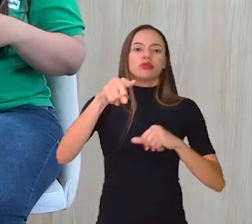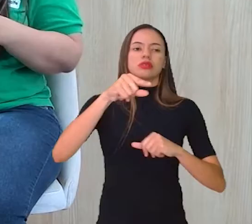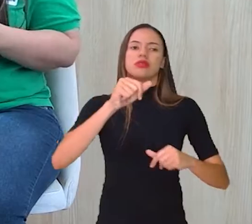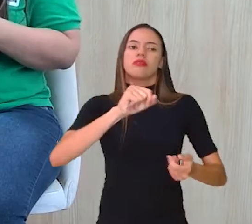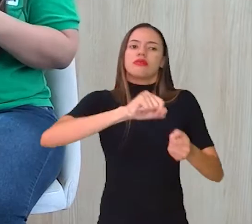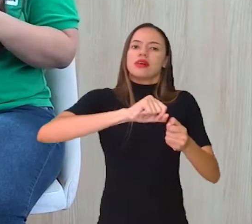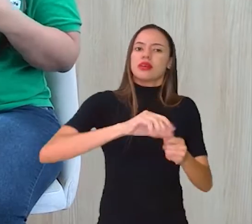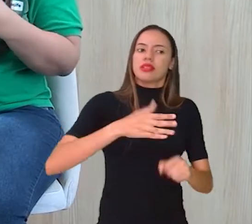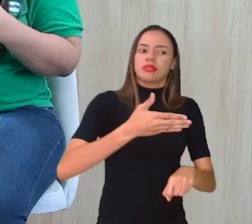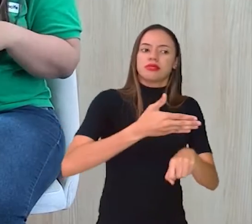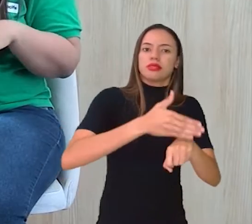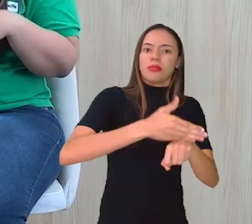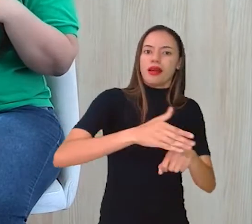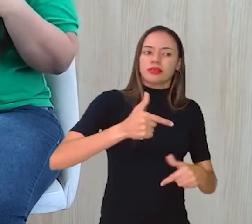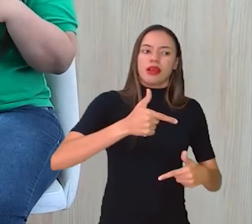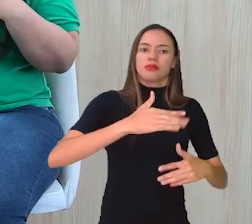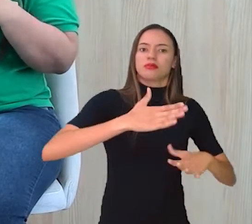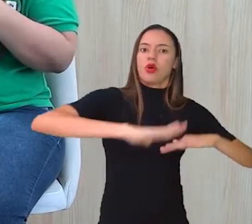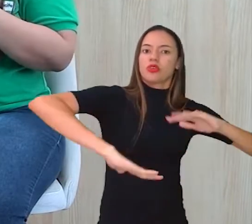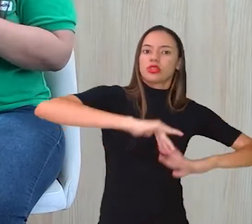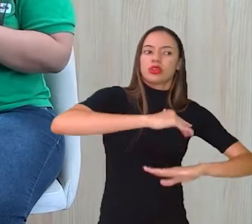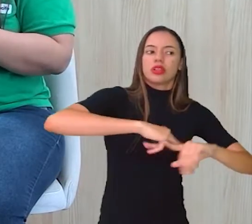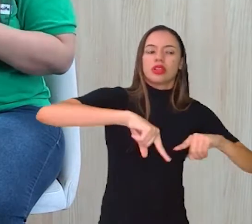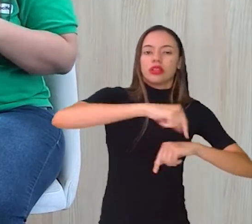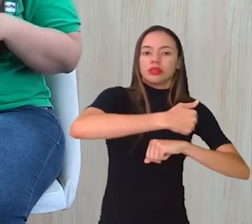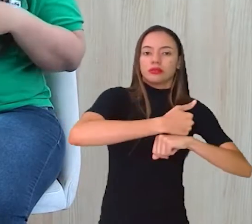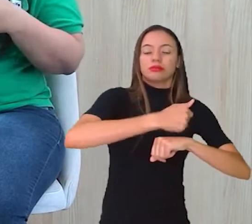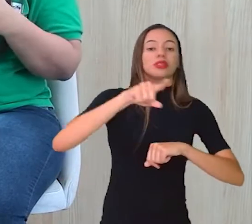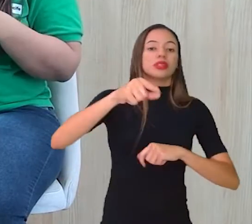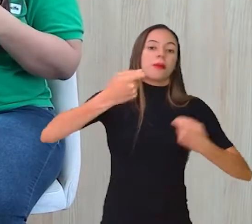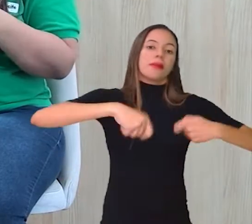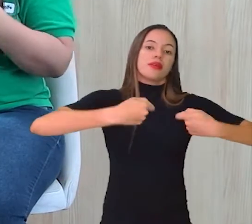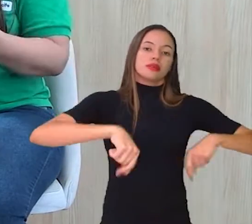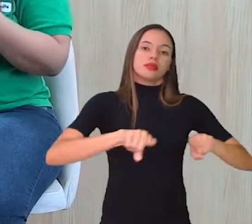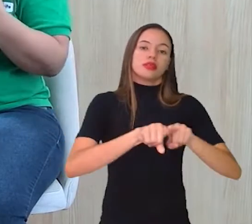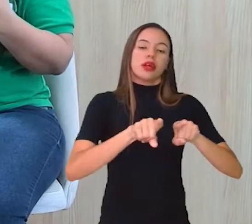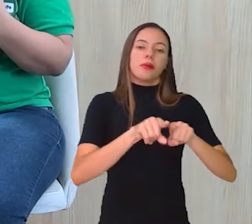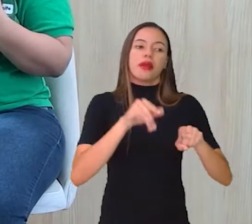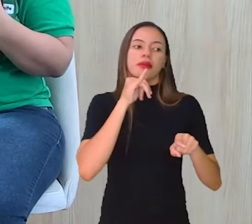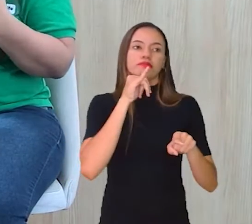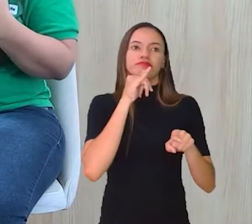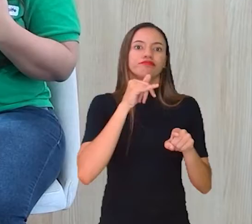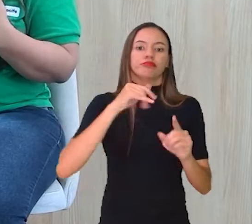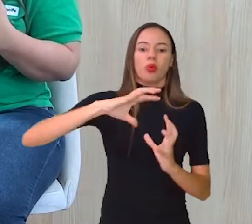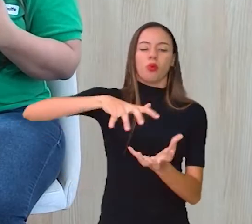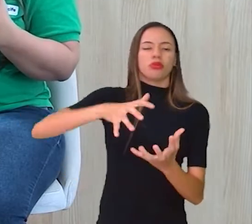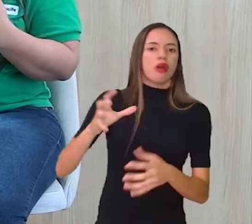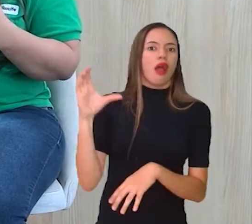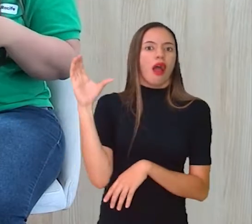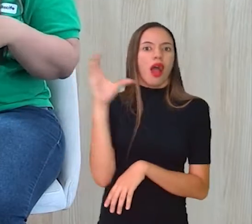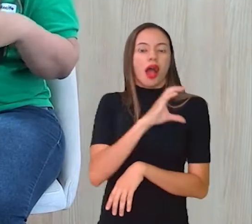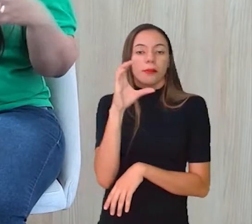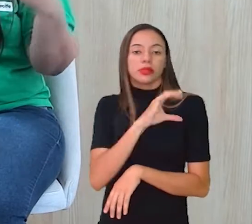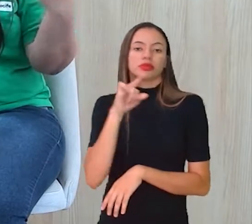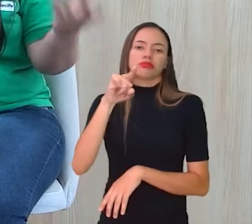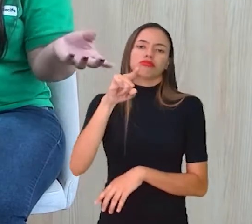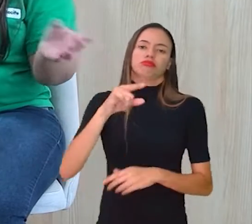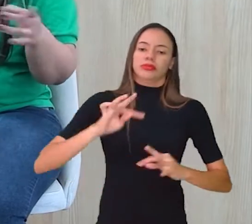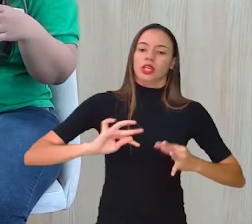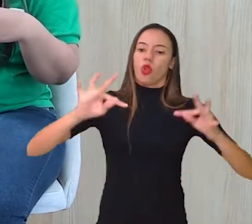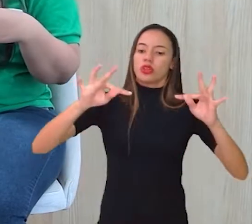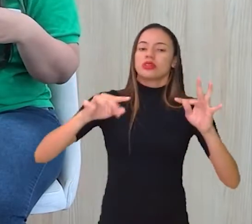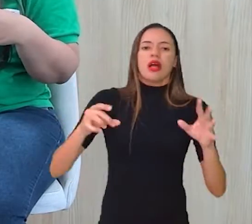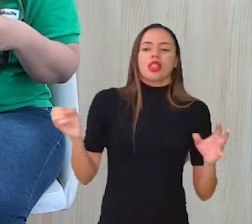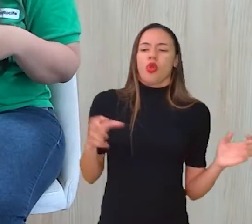Por quê? Porque é justamente isso, gente. O mundo está tão rápido e a tecnologia o tempo todo vai criando novas tecnologias e essas